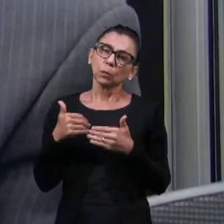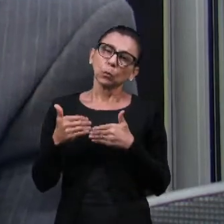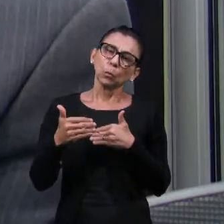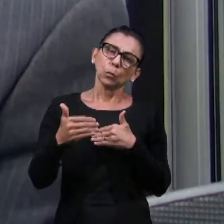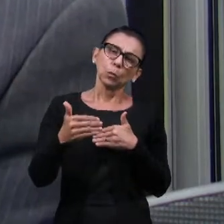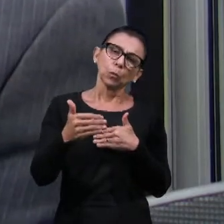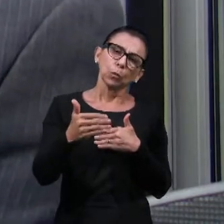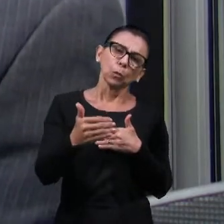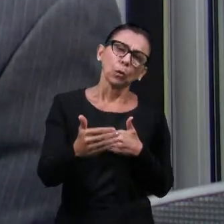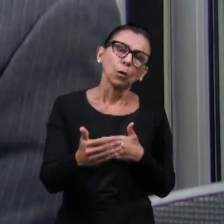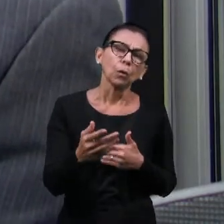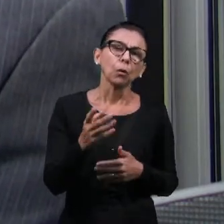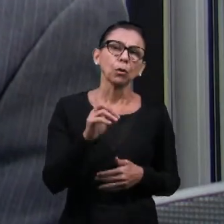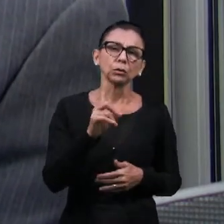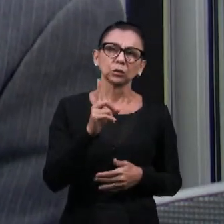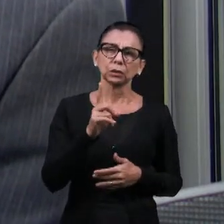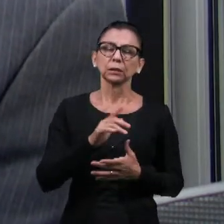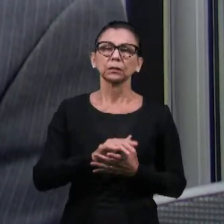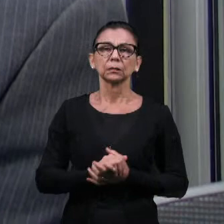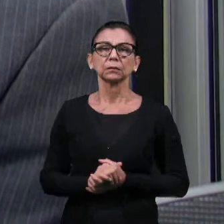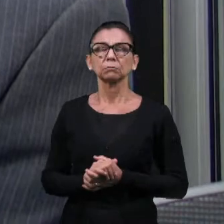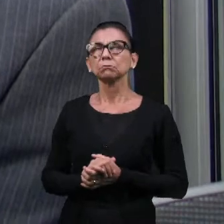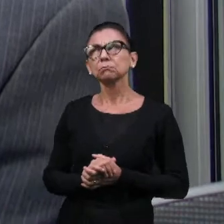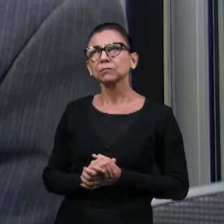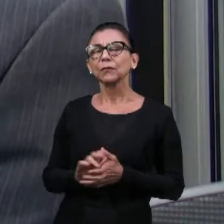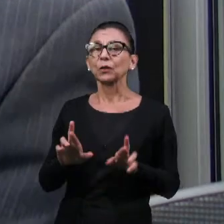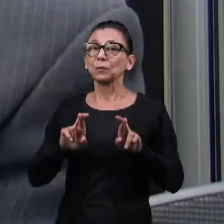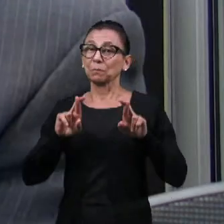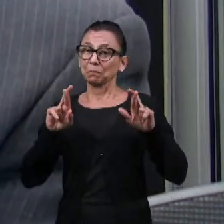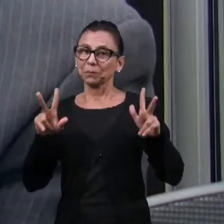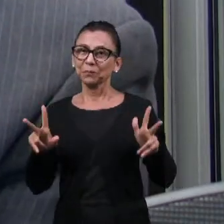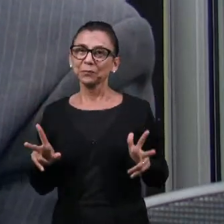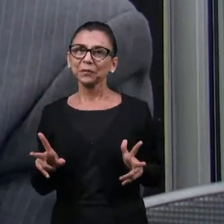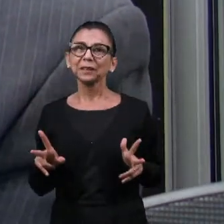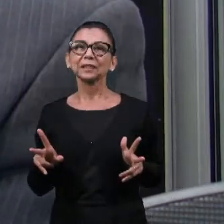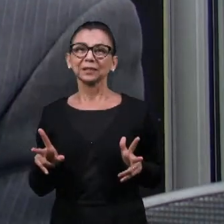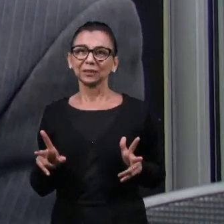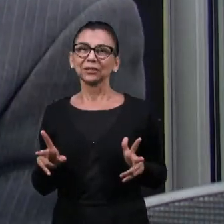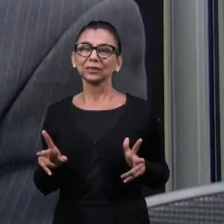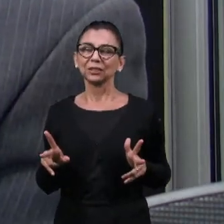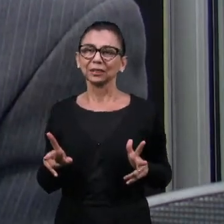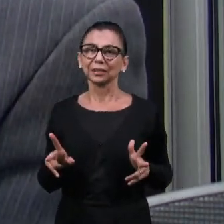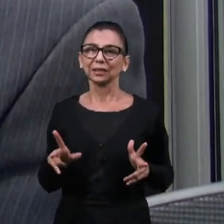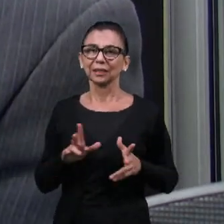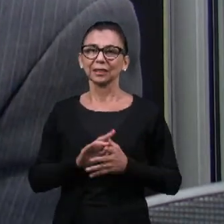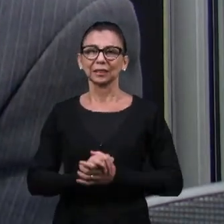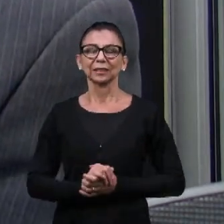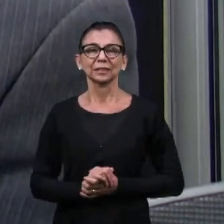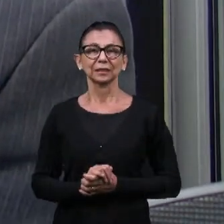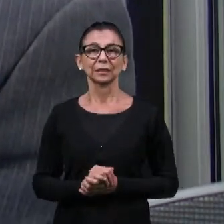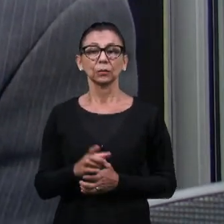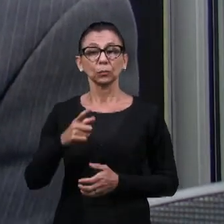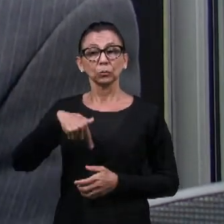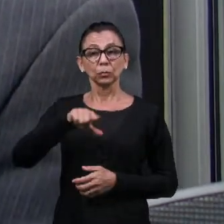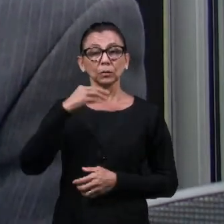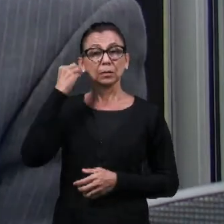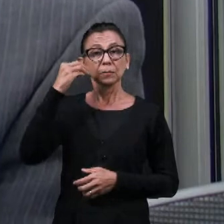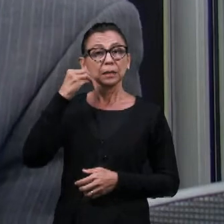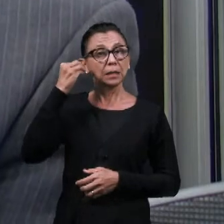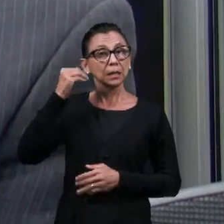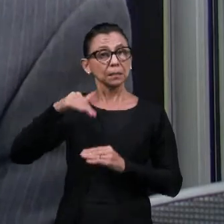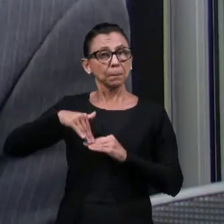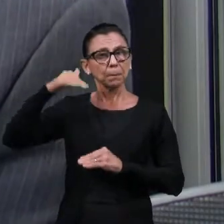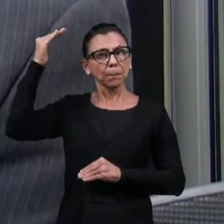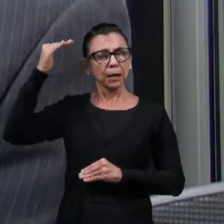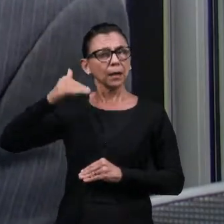à necessidade da ovelha, né? Isso foi para nós maravilhoso. Esse amadurecimento do ministério, onde tivemos que aprender, colocar